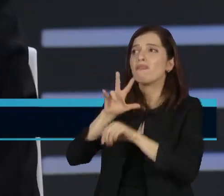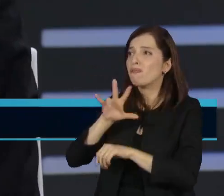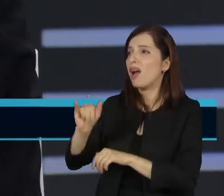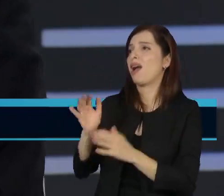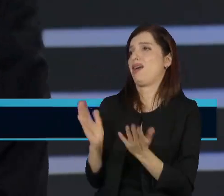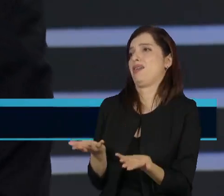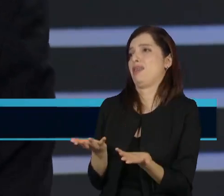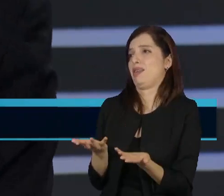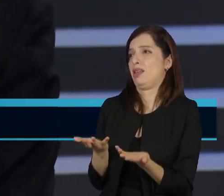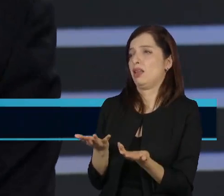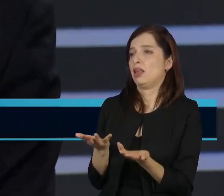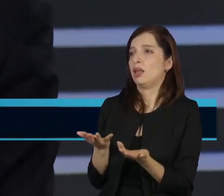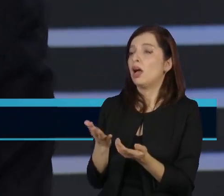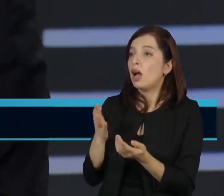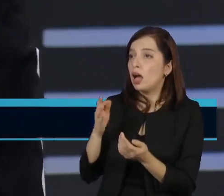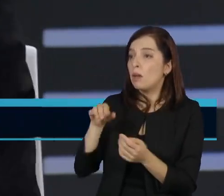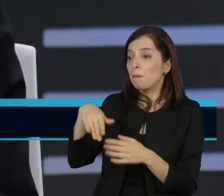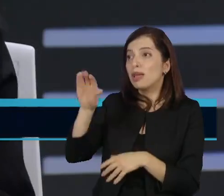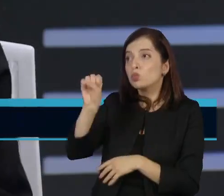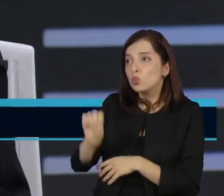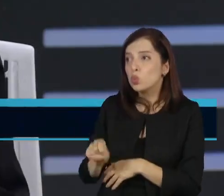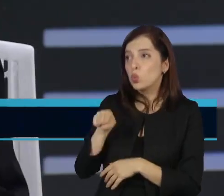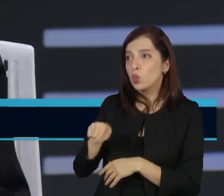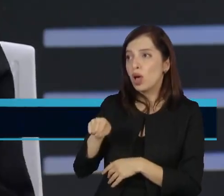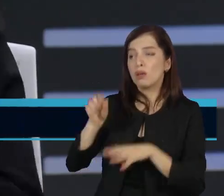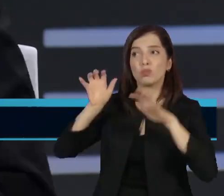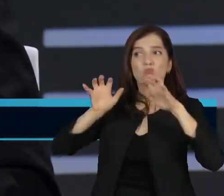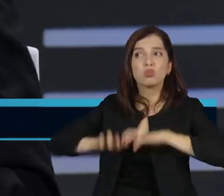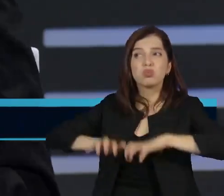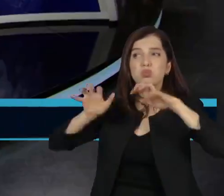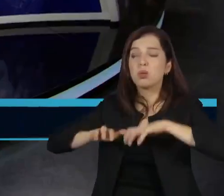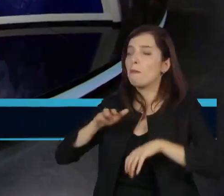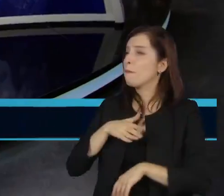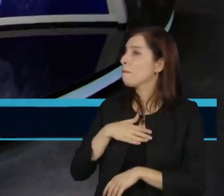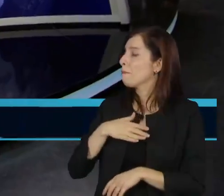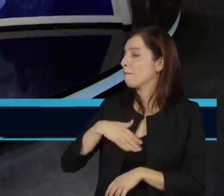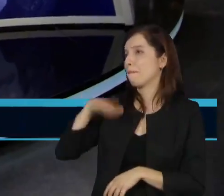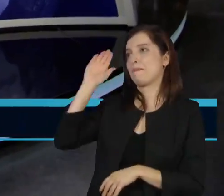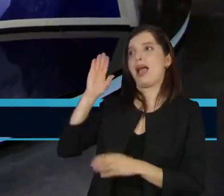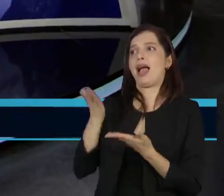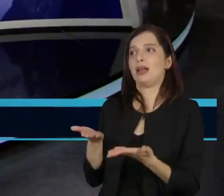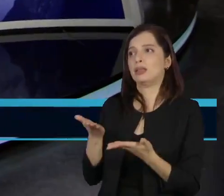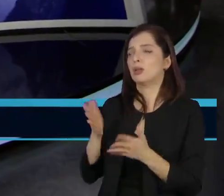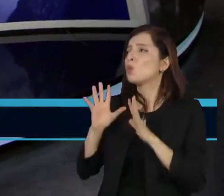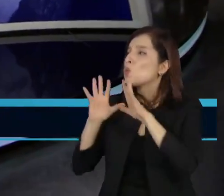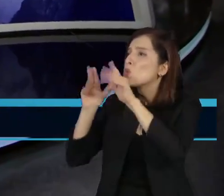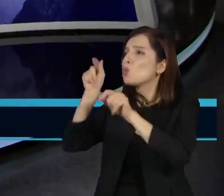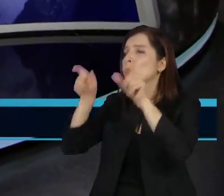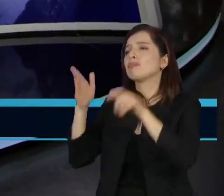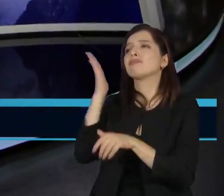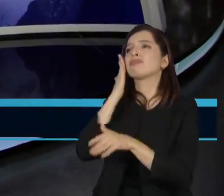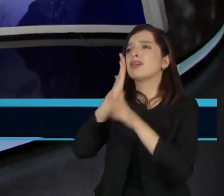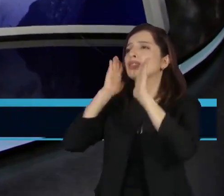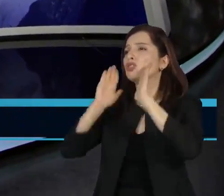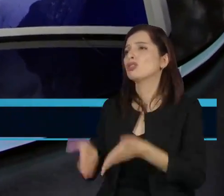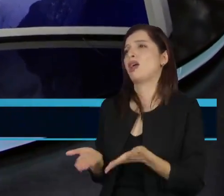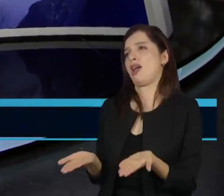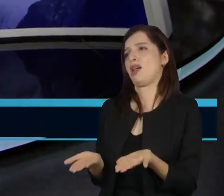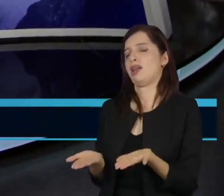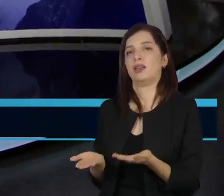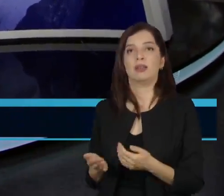hidrológico. Chuvas mais intensas em espaço de tempo muito curto. O que eu acho de dramático, quer dizer,